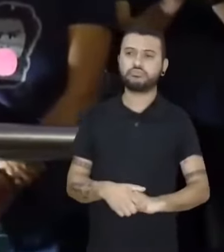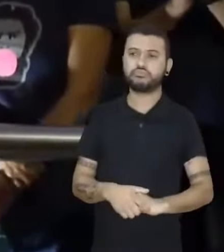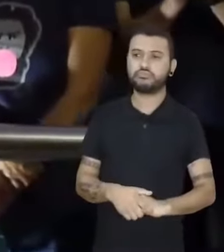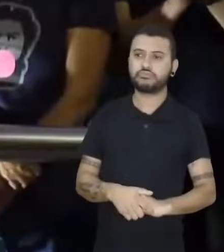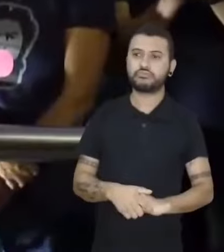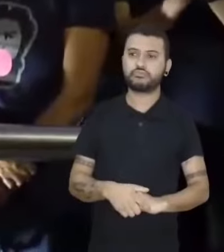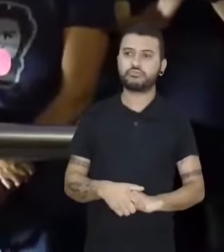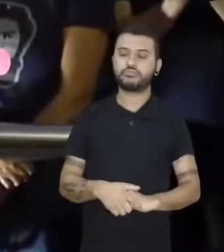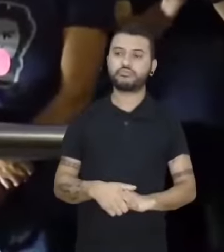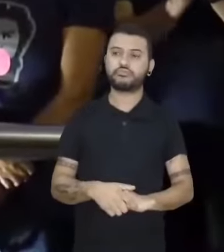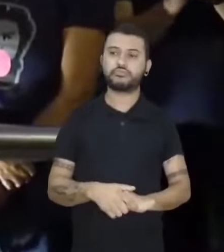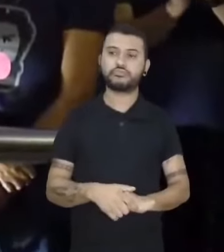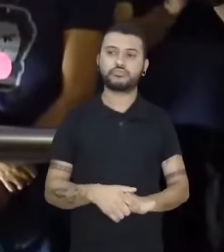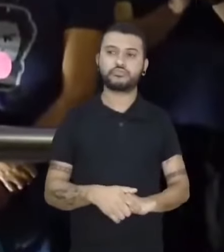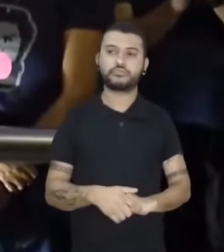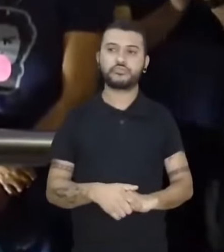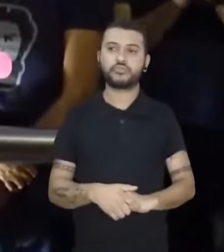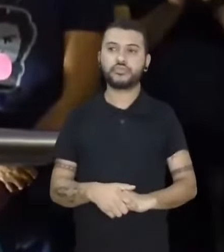E